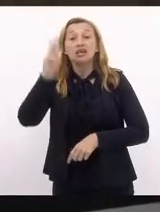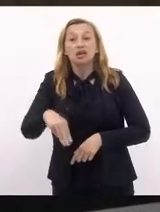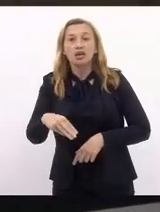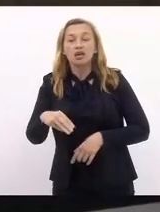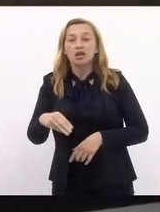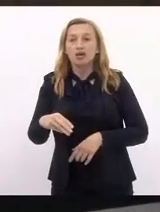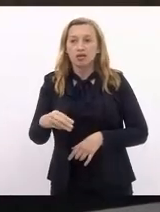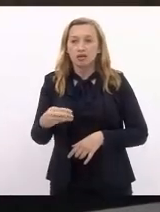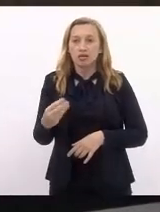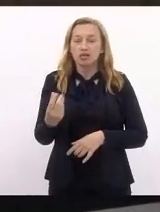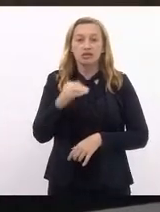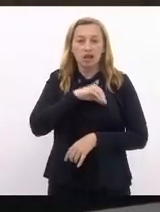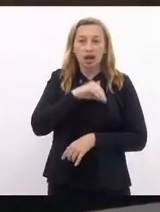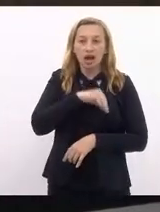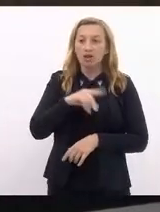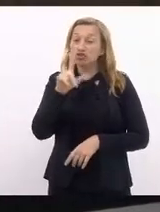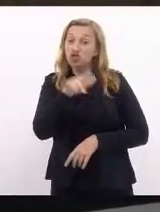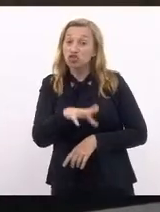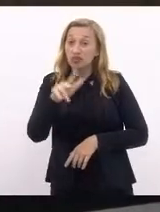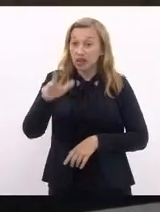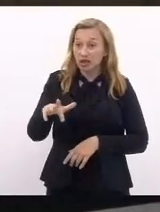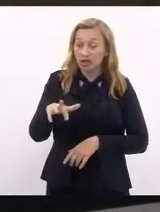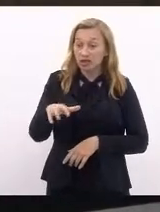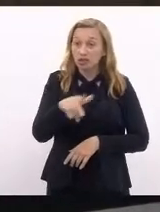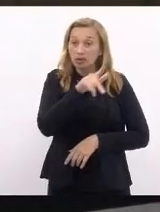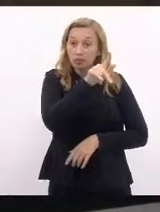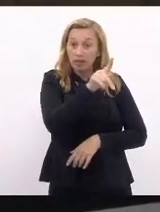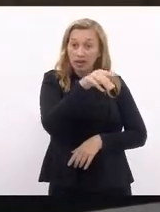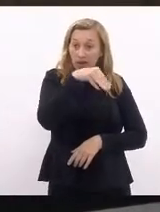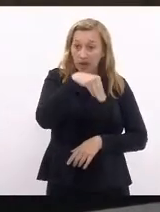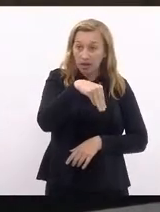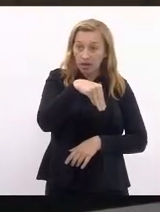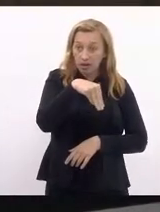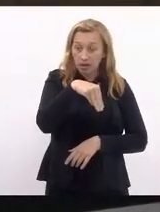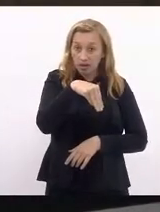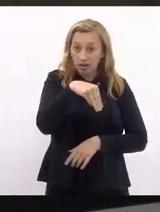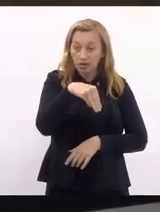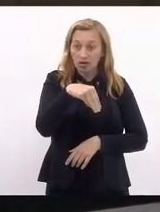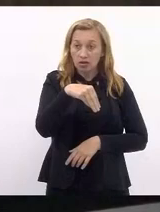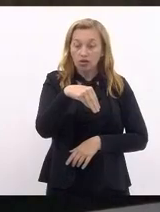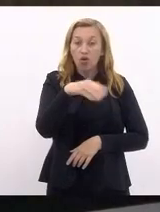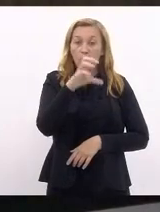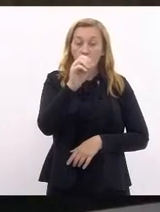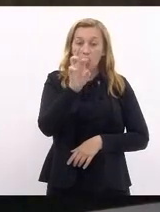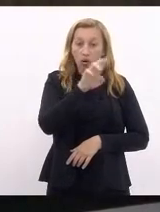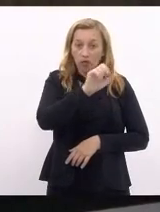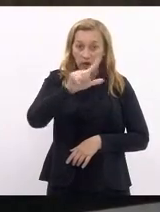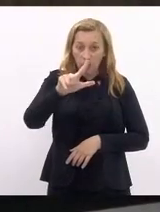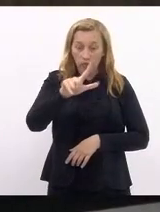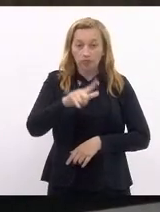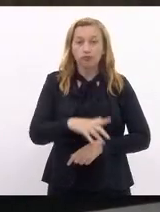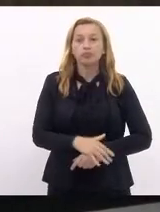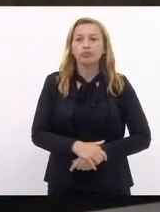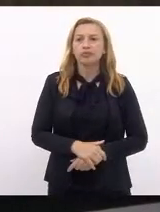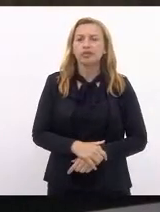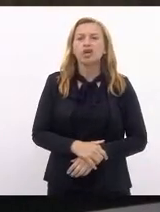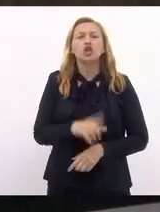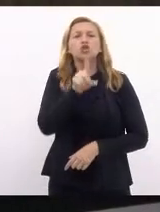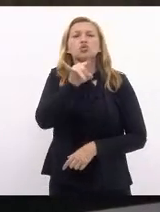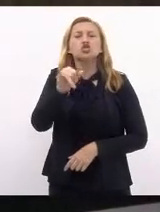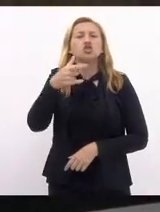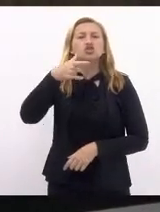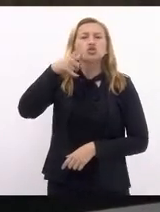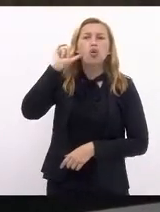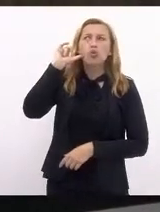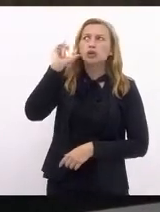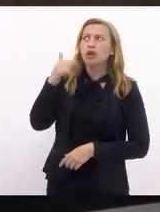diferenciada dos PMs que são coronéis é que na data